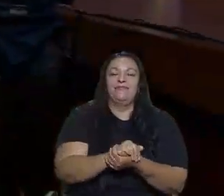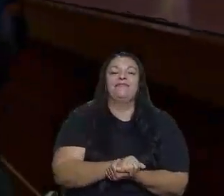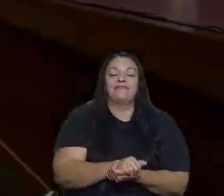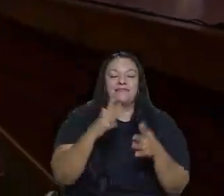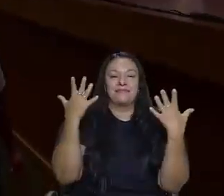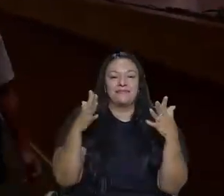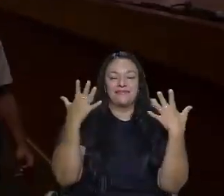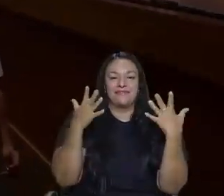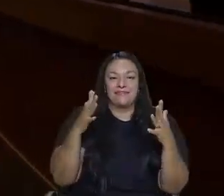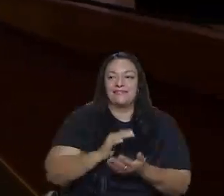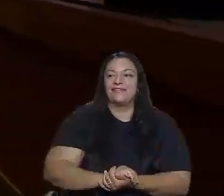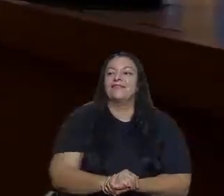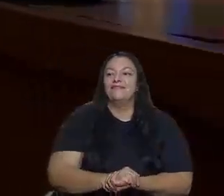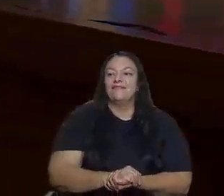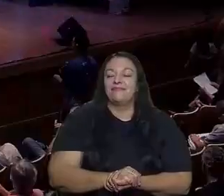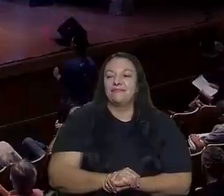Marques.